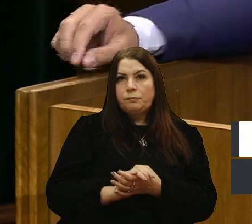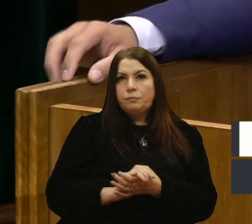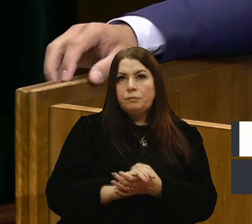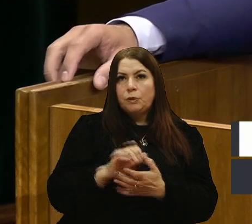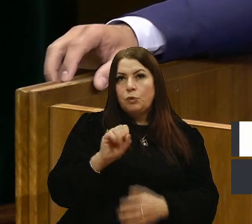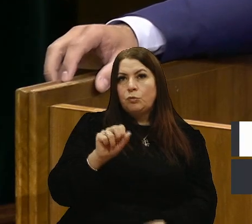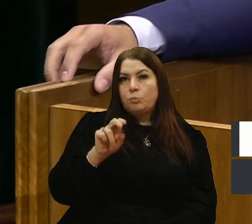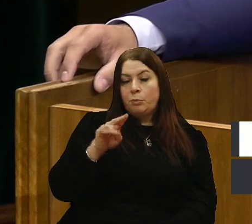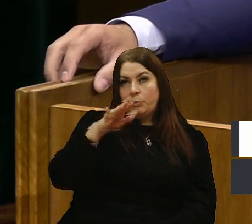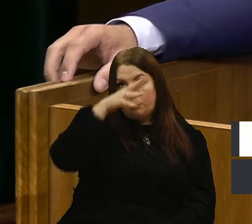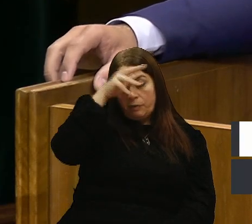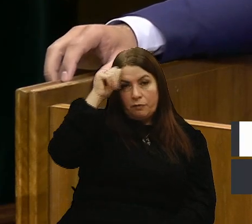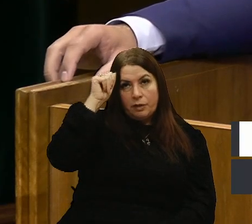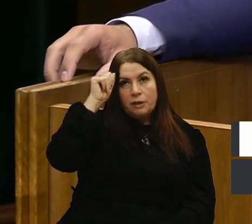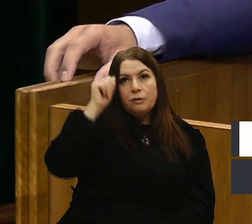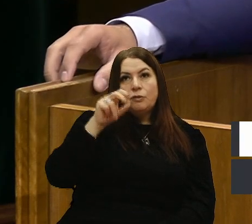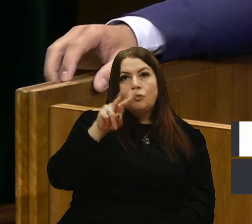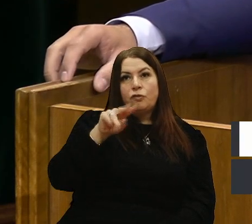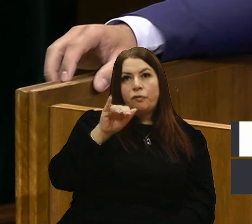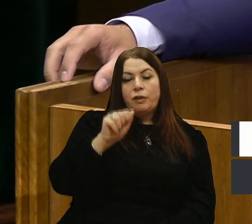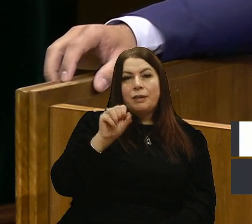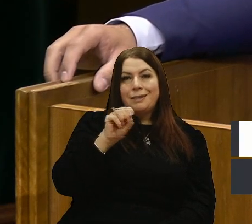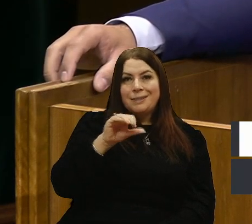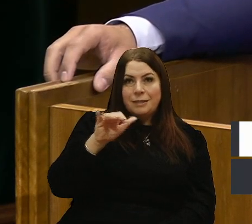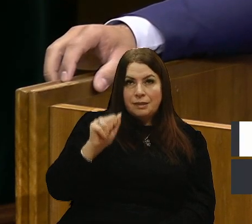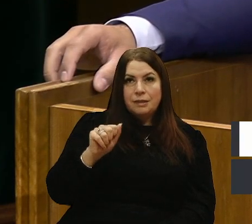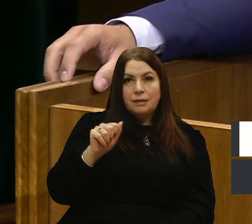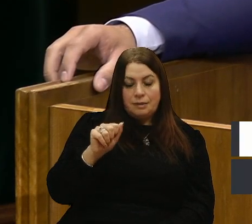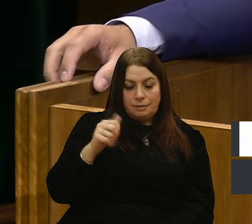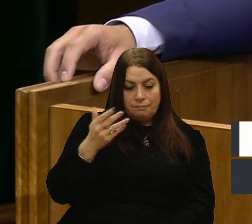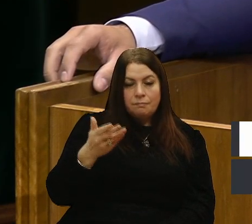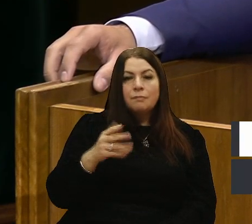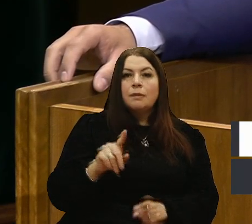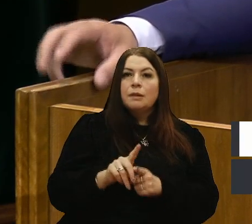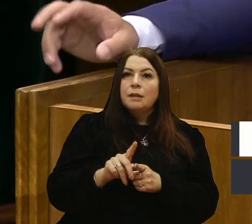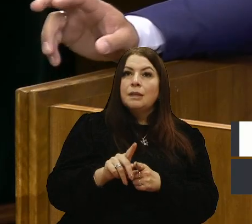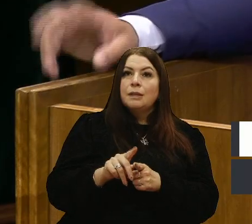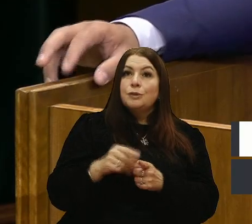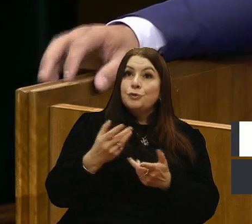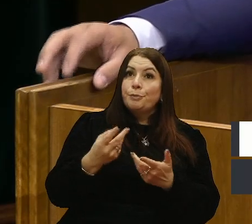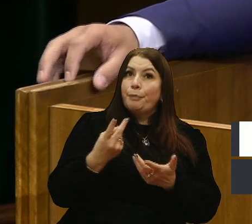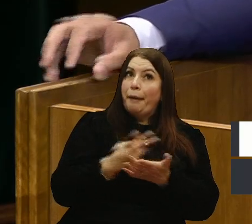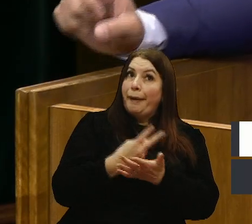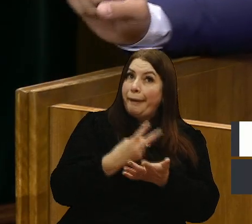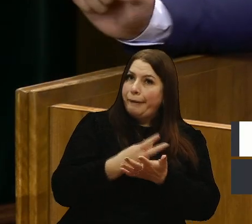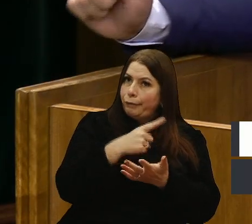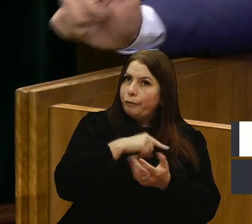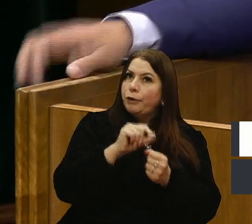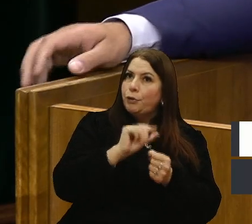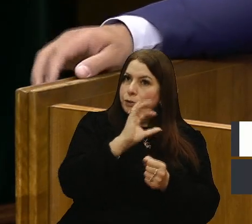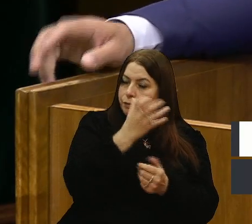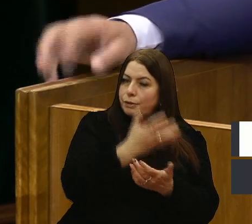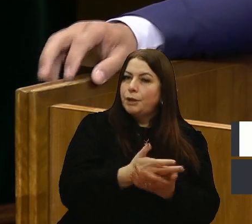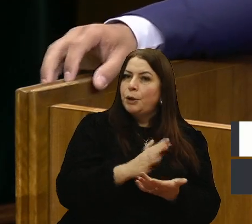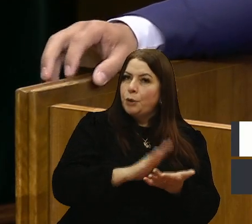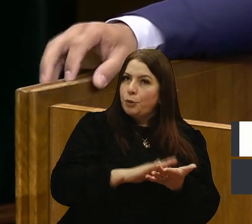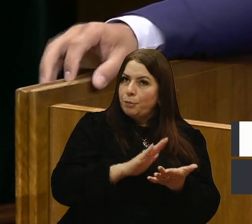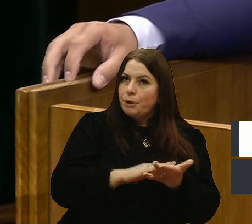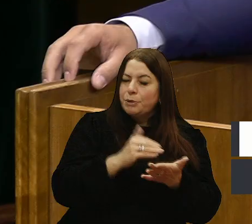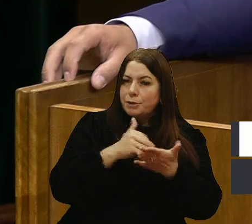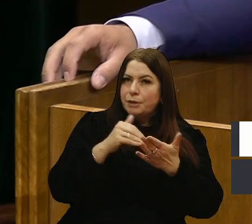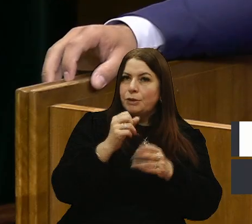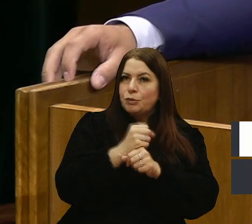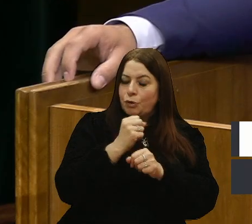subprefeito de Vila Seca, Sandro Fantinel, sobre essa questão dessa rateada que foi dado lá. Cobrei o secretário de